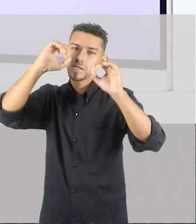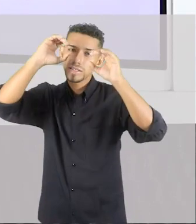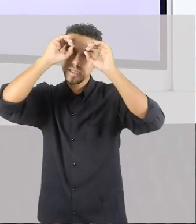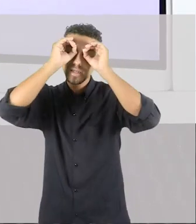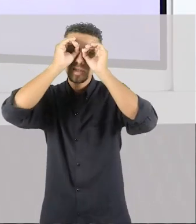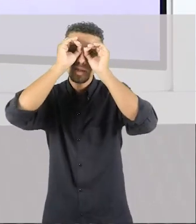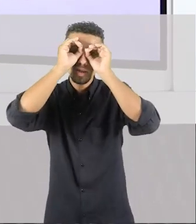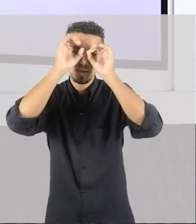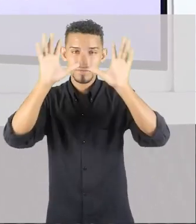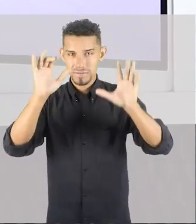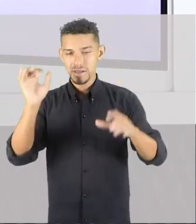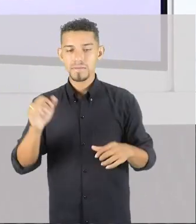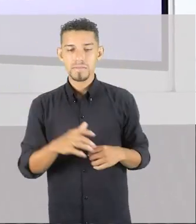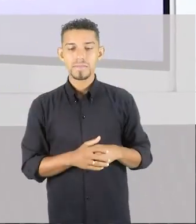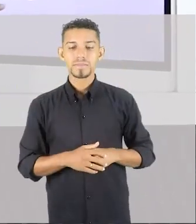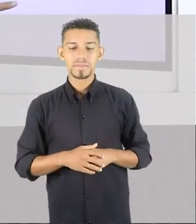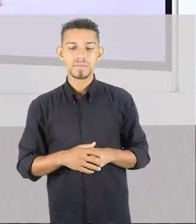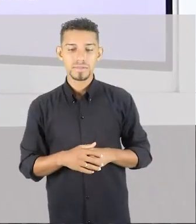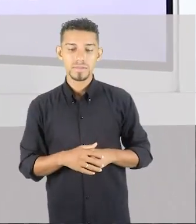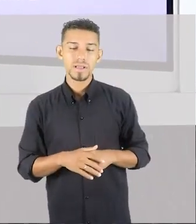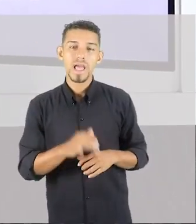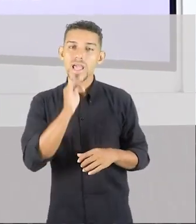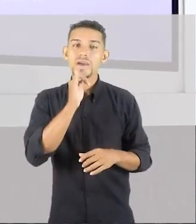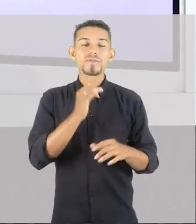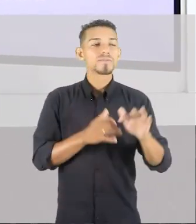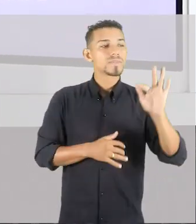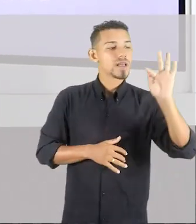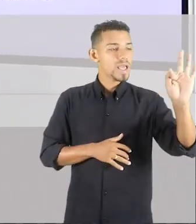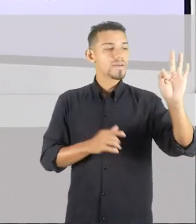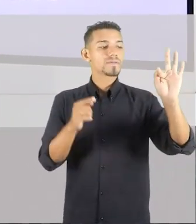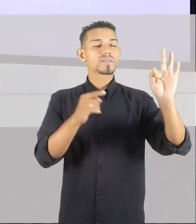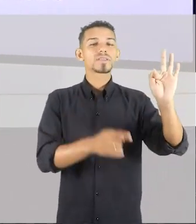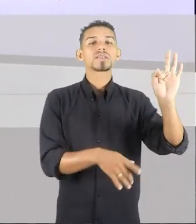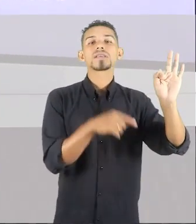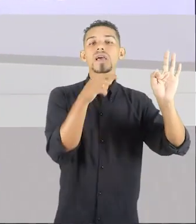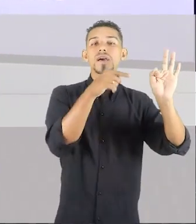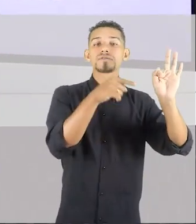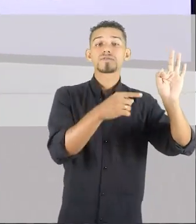óculos. Então é quero ver bem sem óculos. Que é a